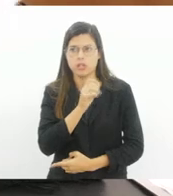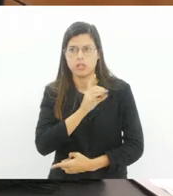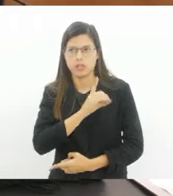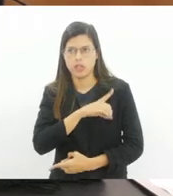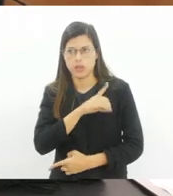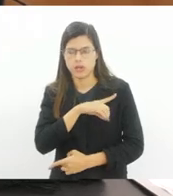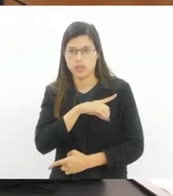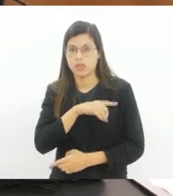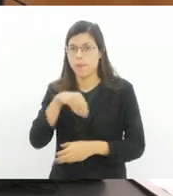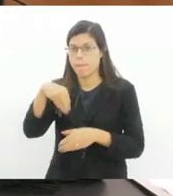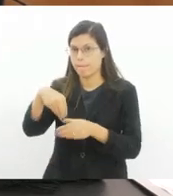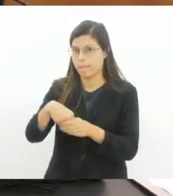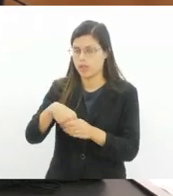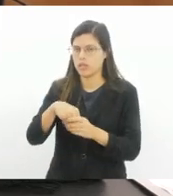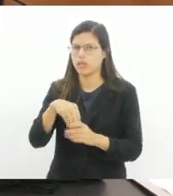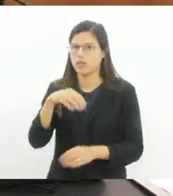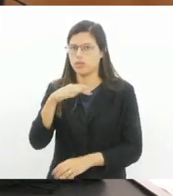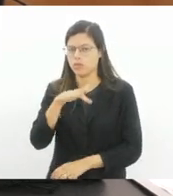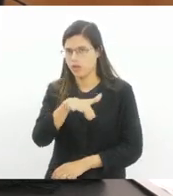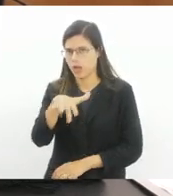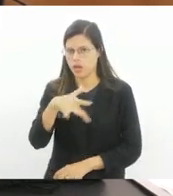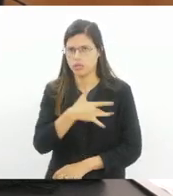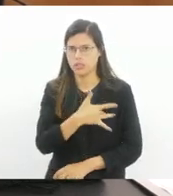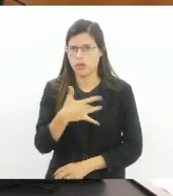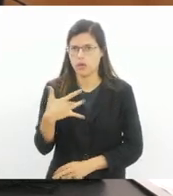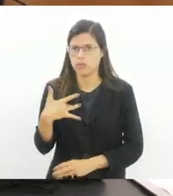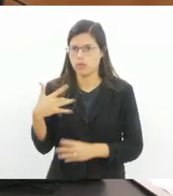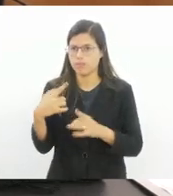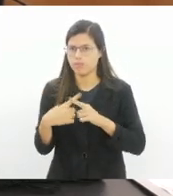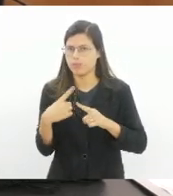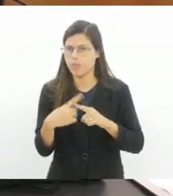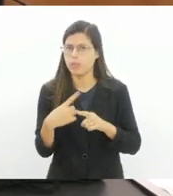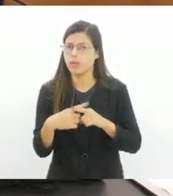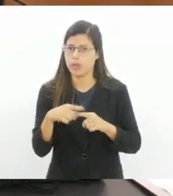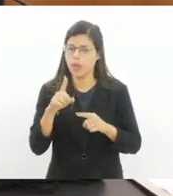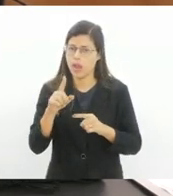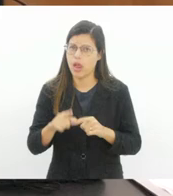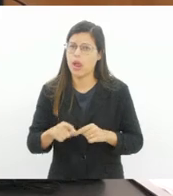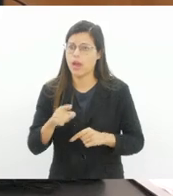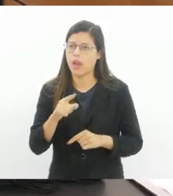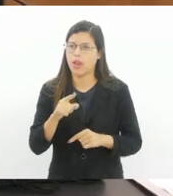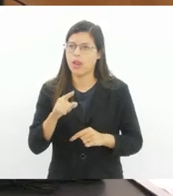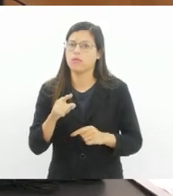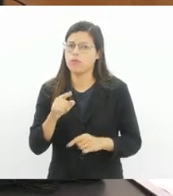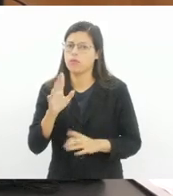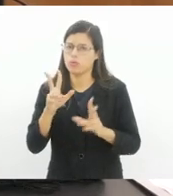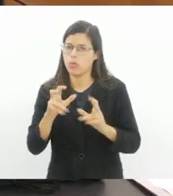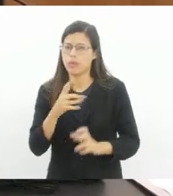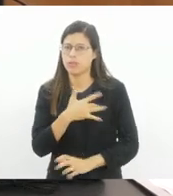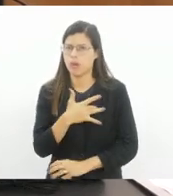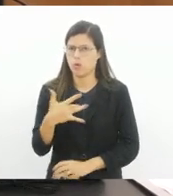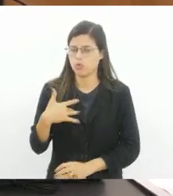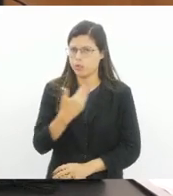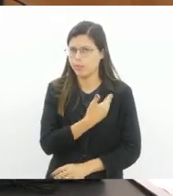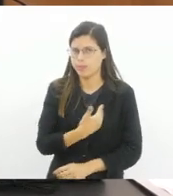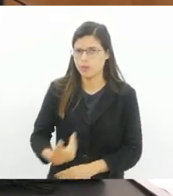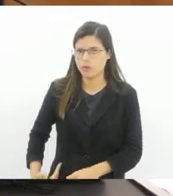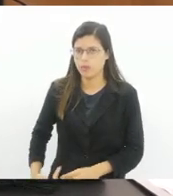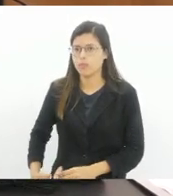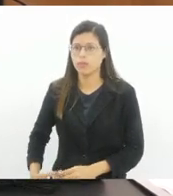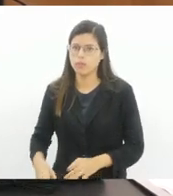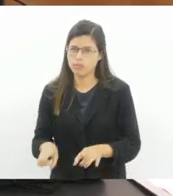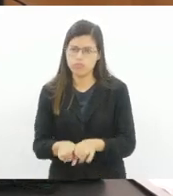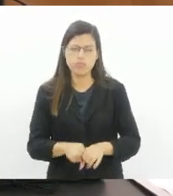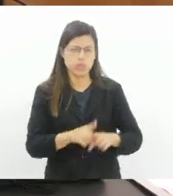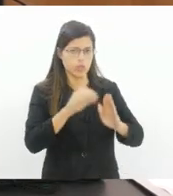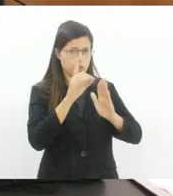delegacias para dentro dos serviços de saúde, porque é uma questão de saúde pública. É uma questão de direitos, mas é uma questão